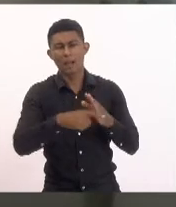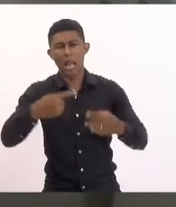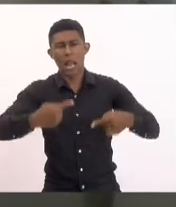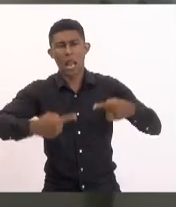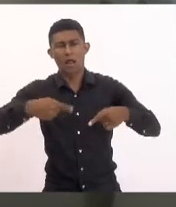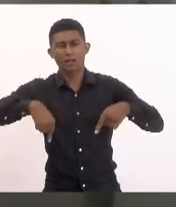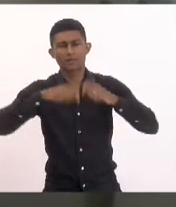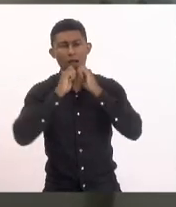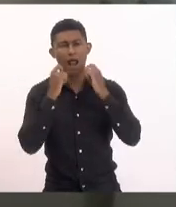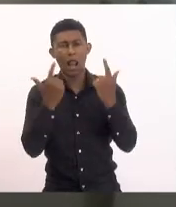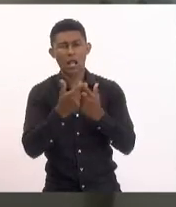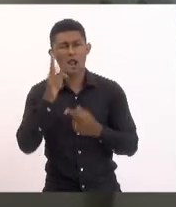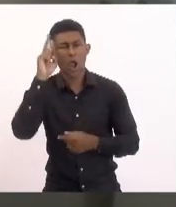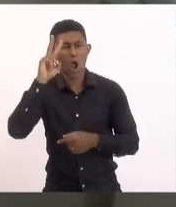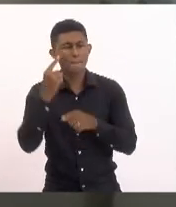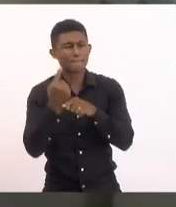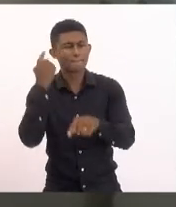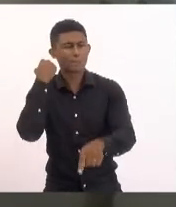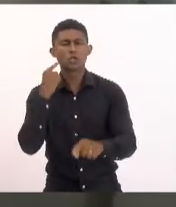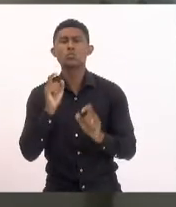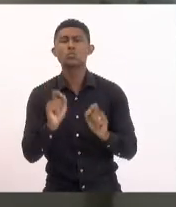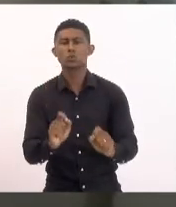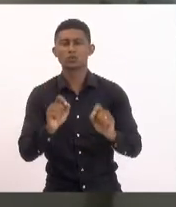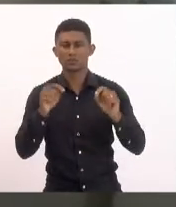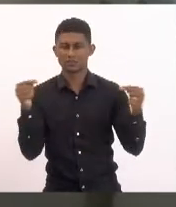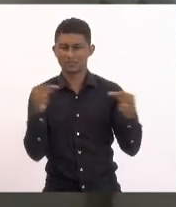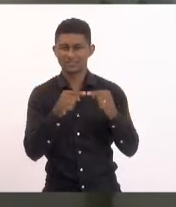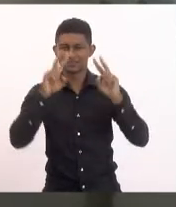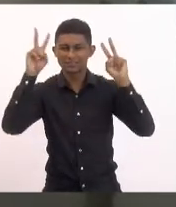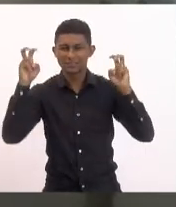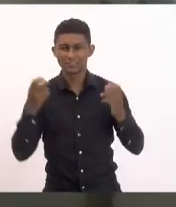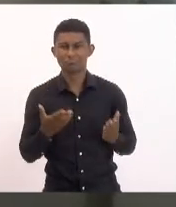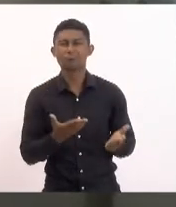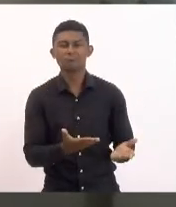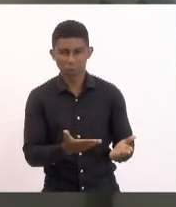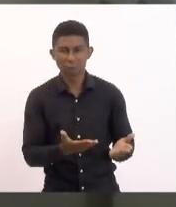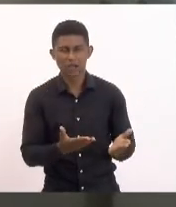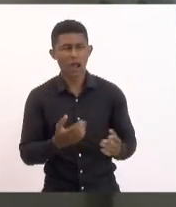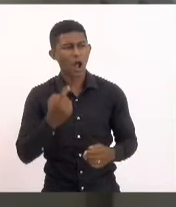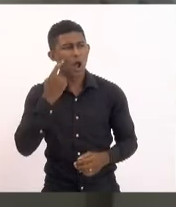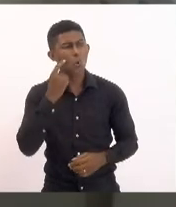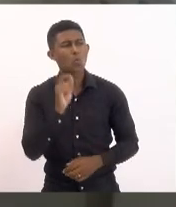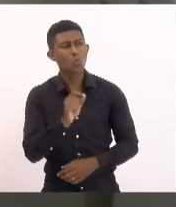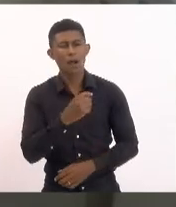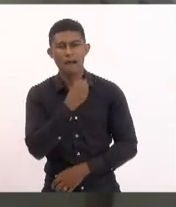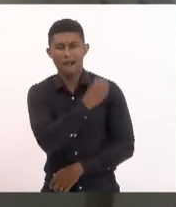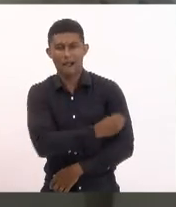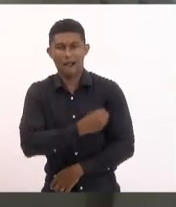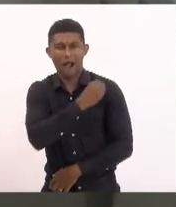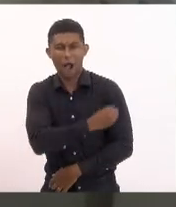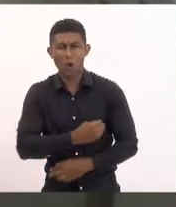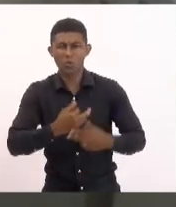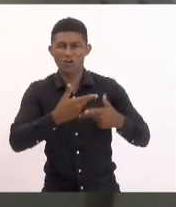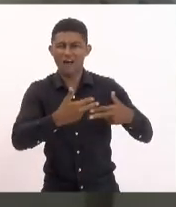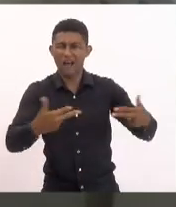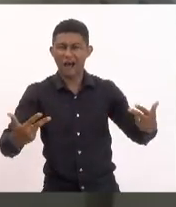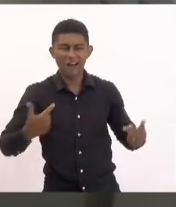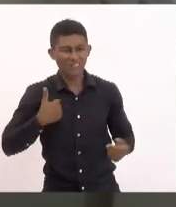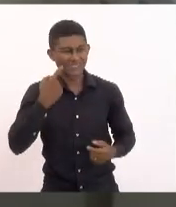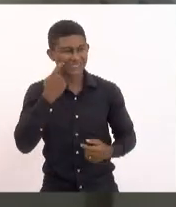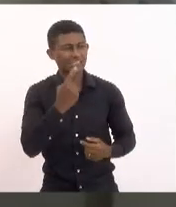na casa sobre esse tema específico, a produção de álcool e os benefícios fiscais,